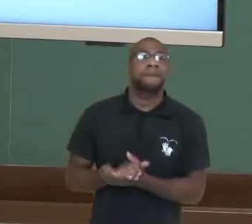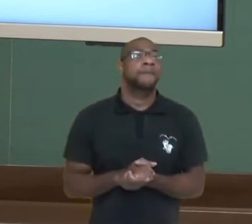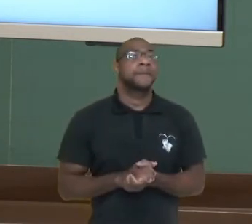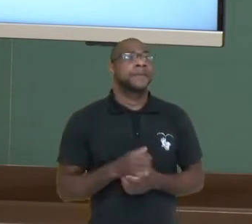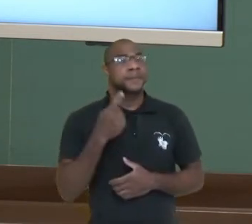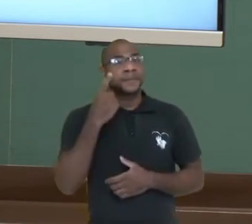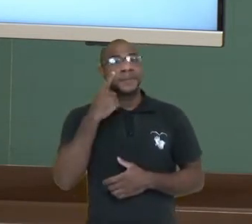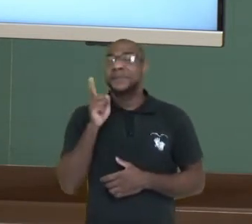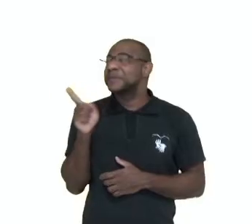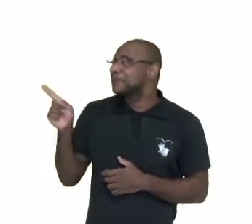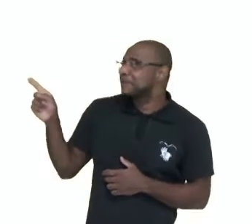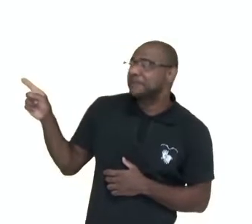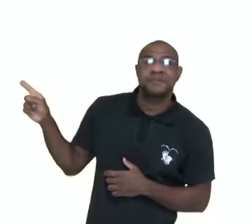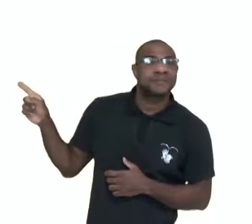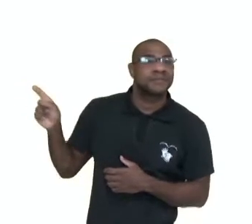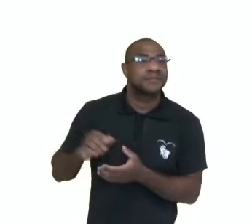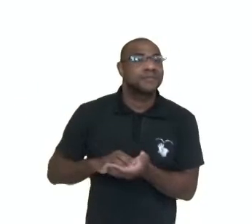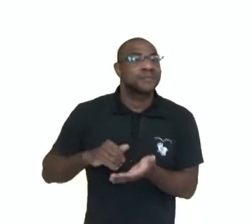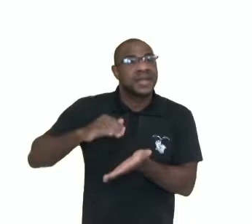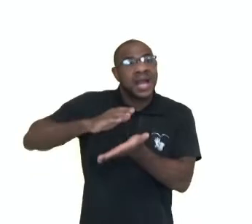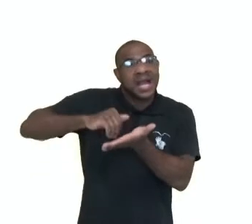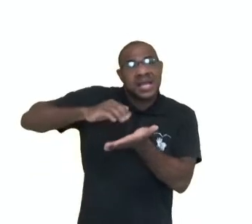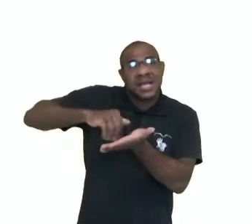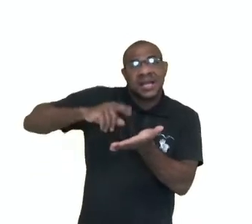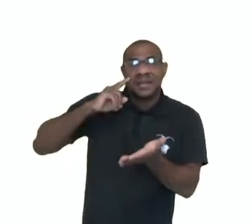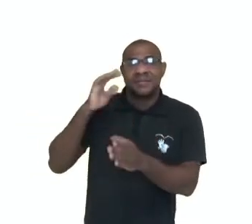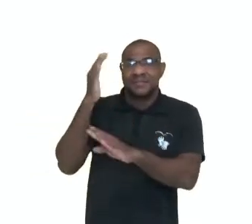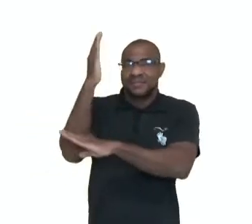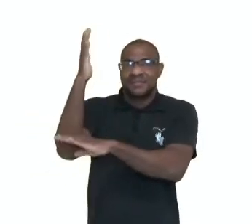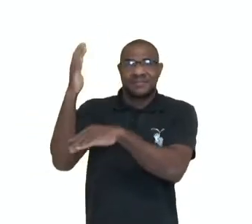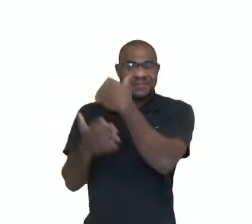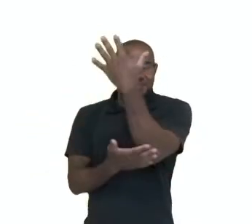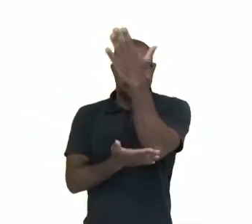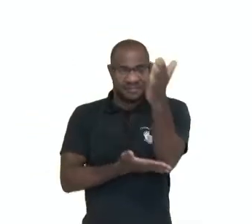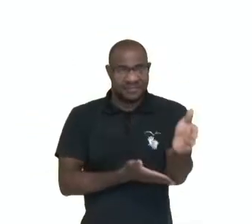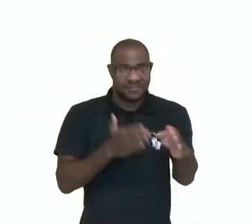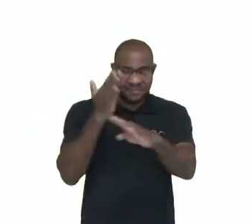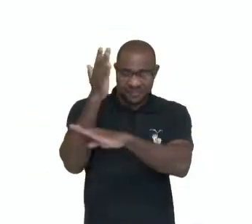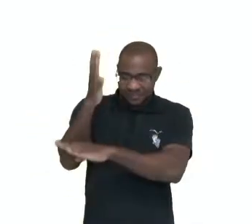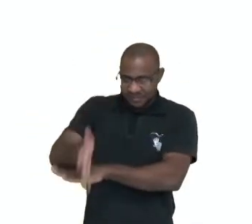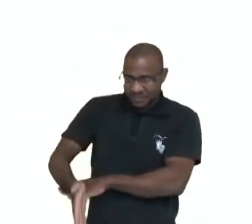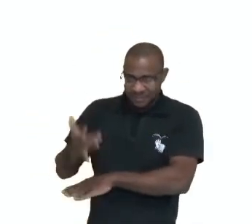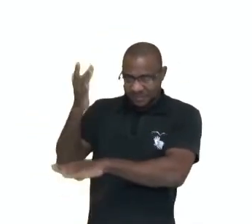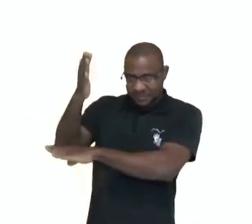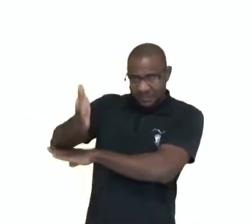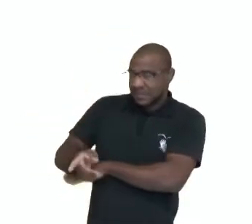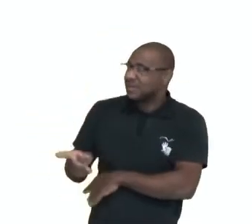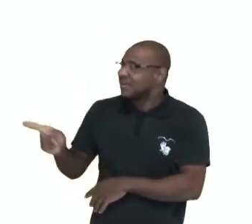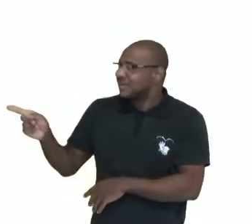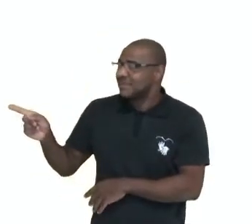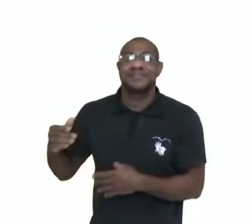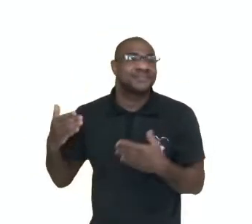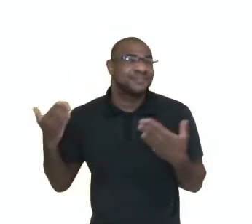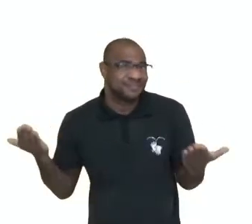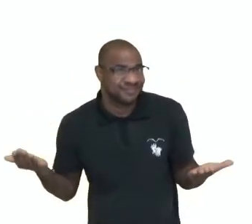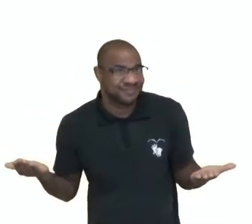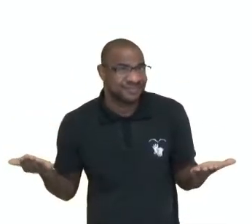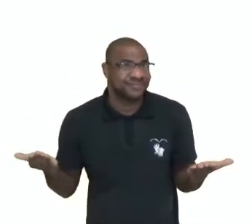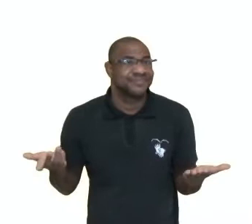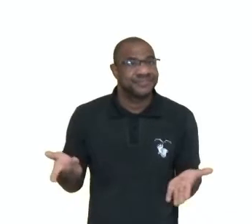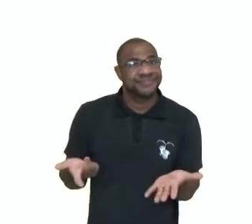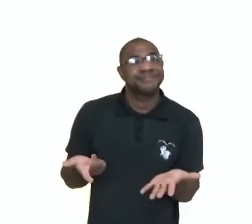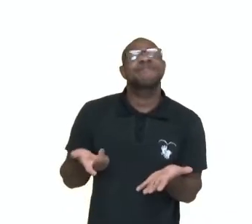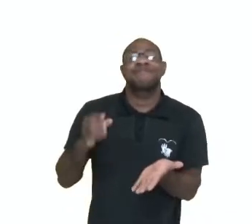comigo aqui, ó, a retirada da cobertura vegetal vai provocar a redução da biodiversidade, extinção